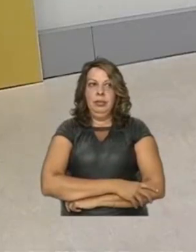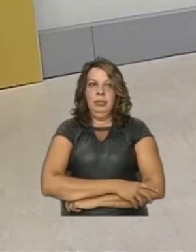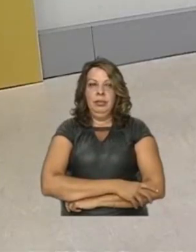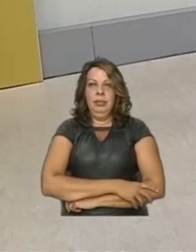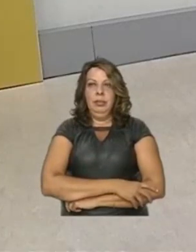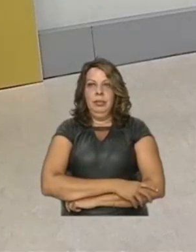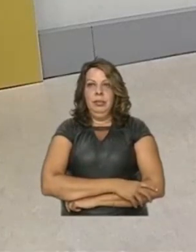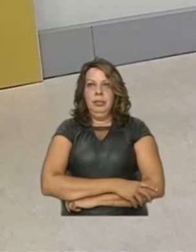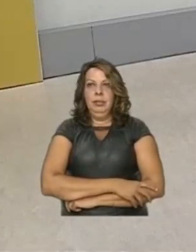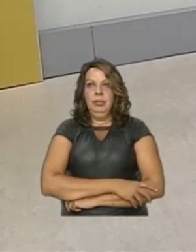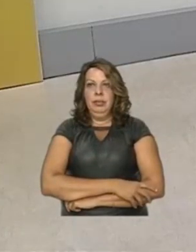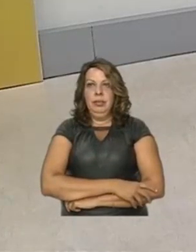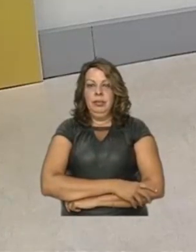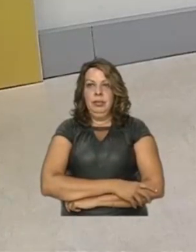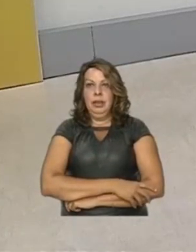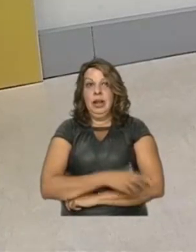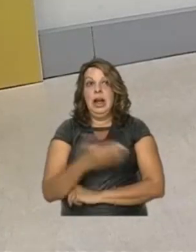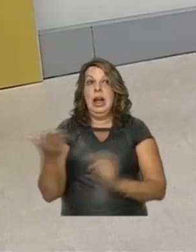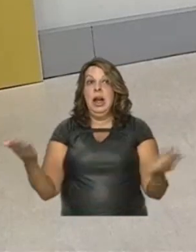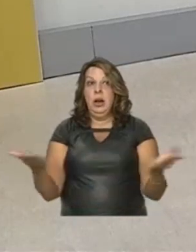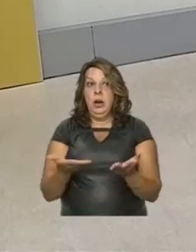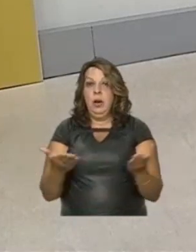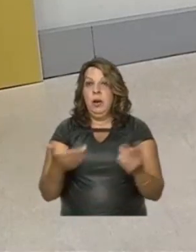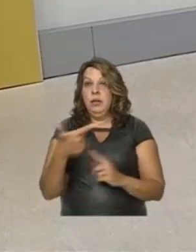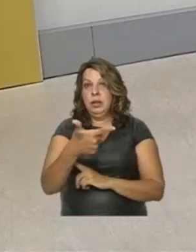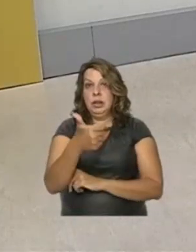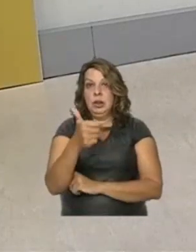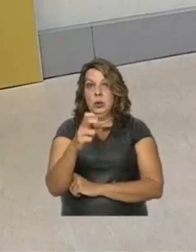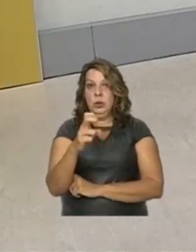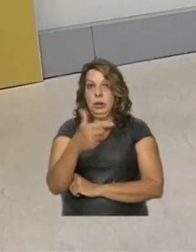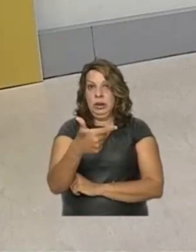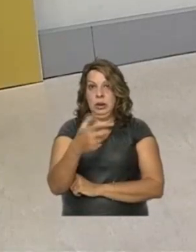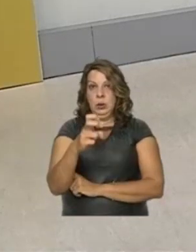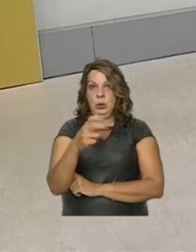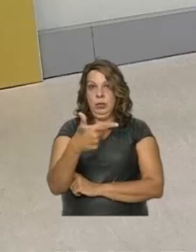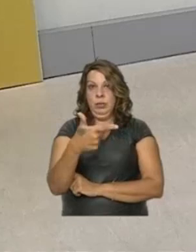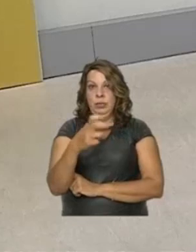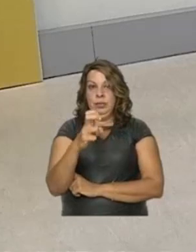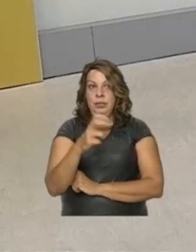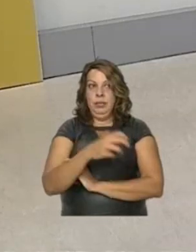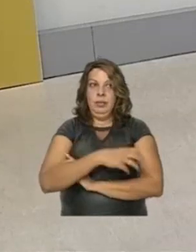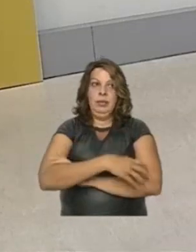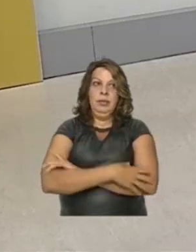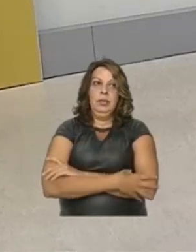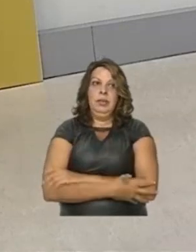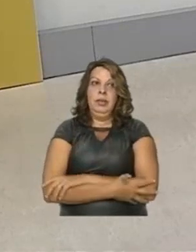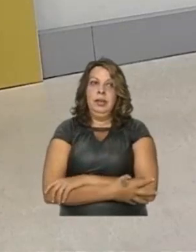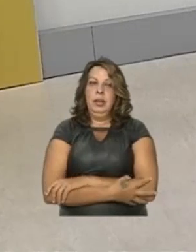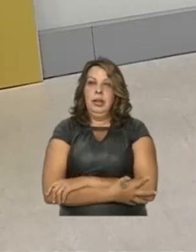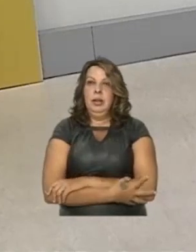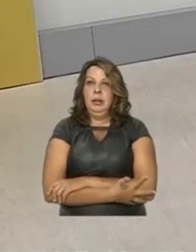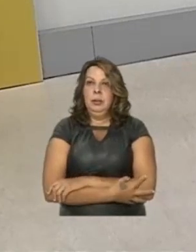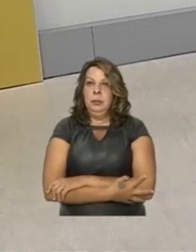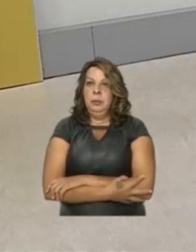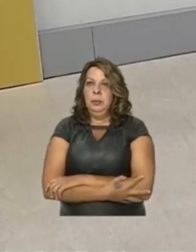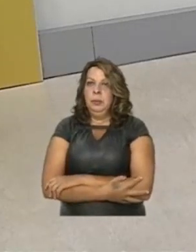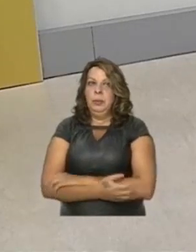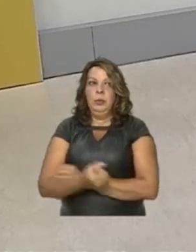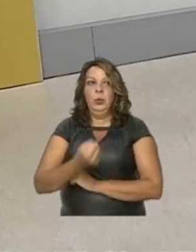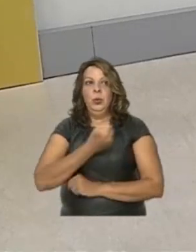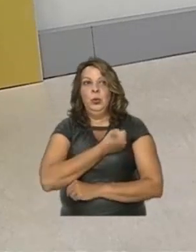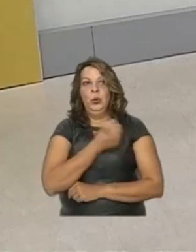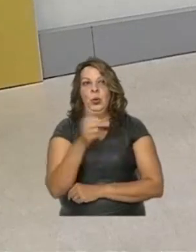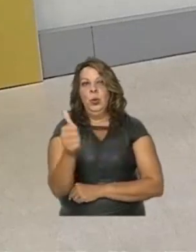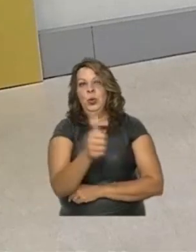8, subiu a bolinha de número 8. E agora, 25, 25, 25. Vamos marcando, acredita.